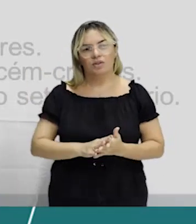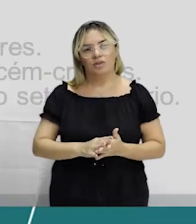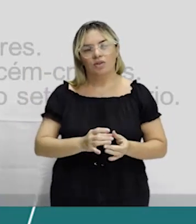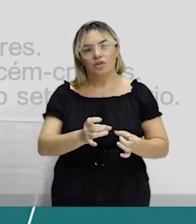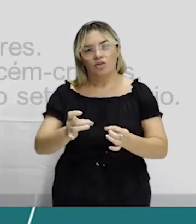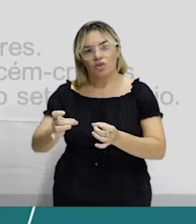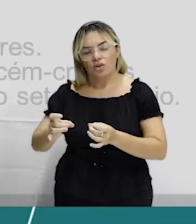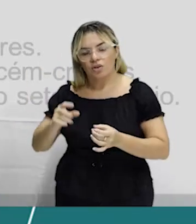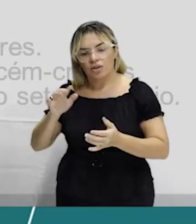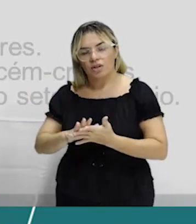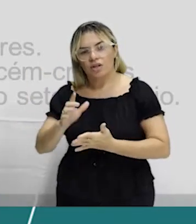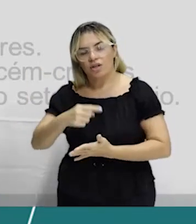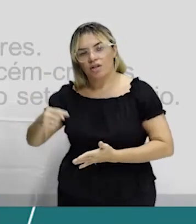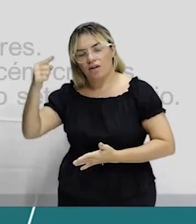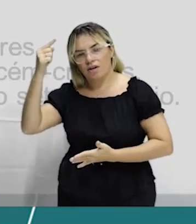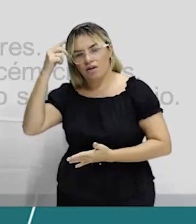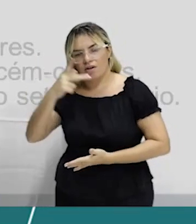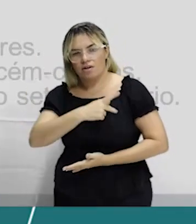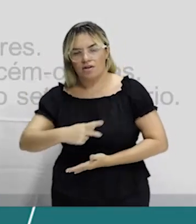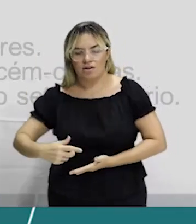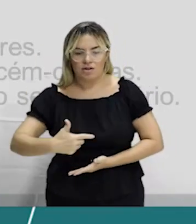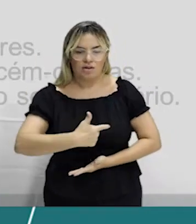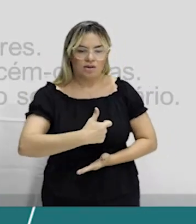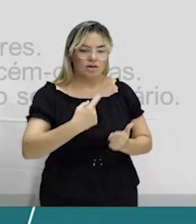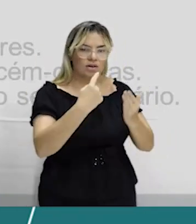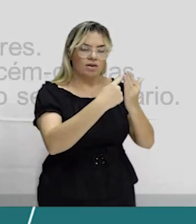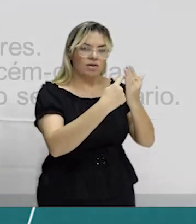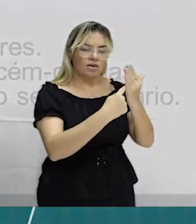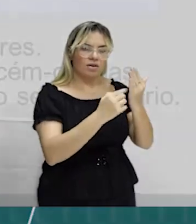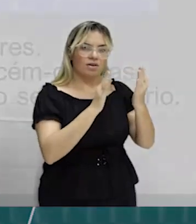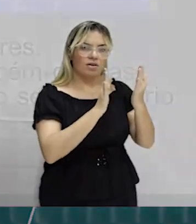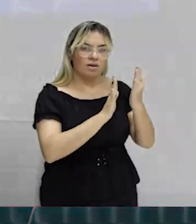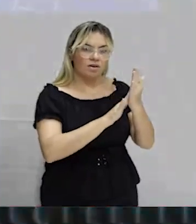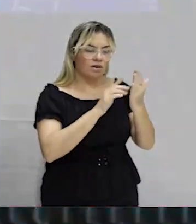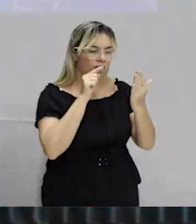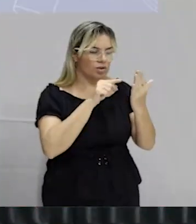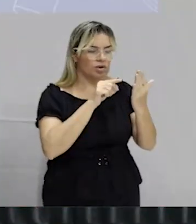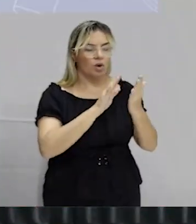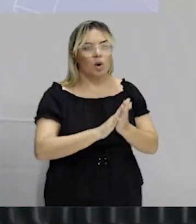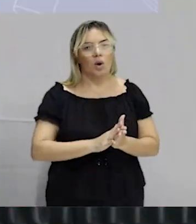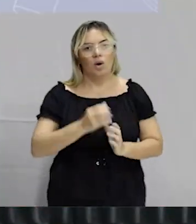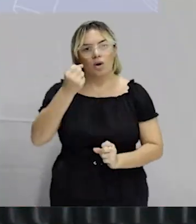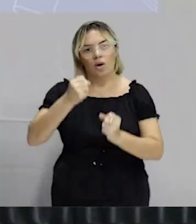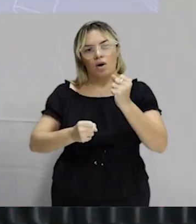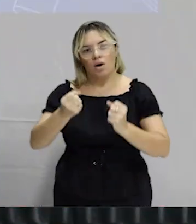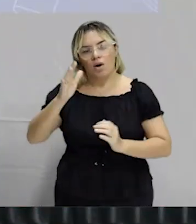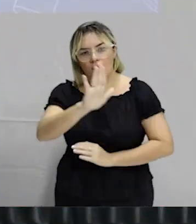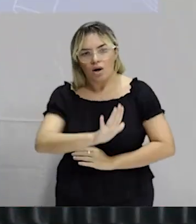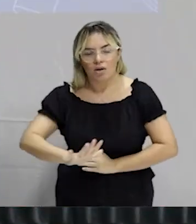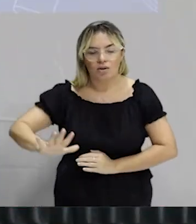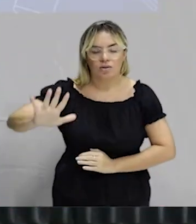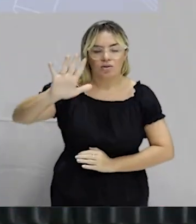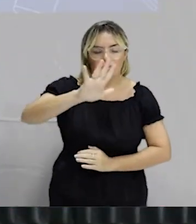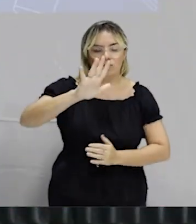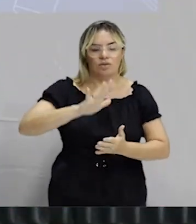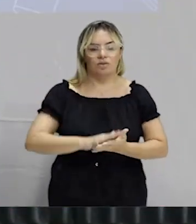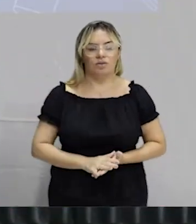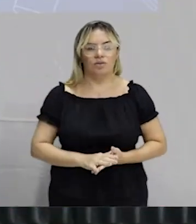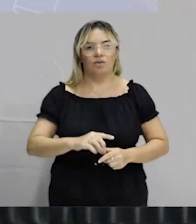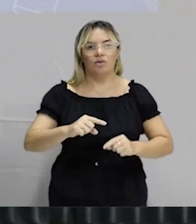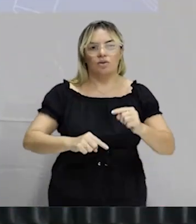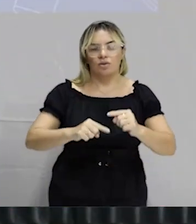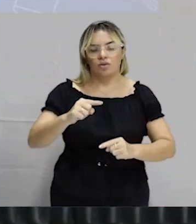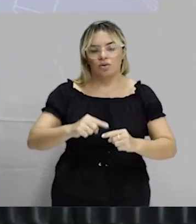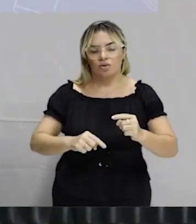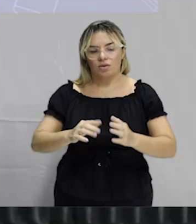Ele vai pensar em um programa de industrialização a nível nacional. Então, resposta à letra E.